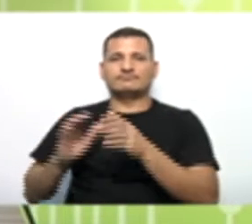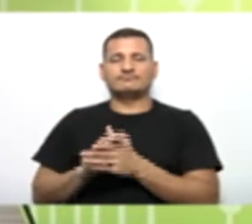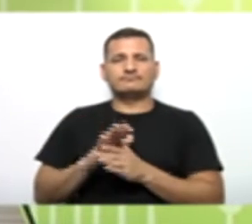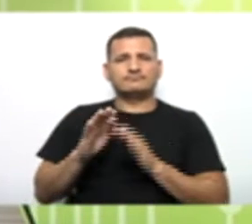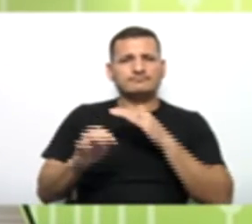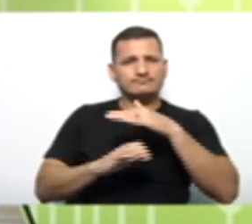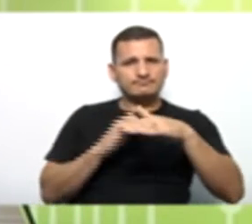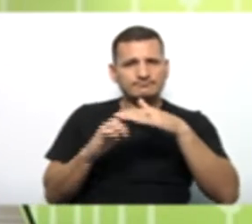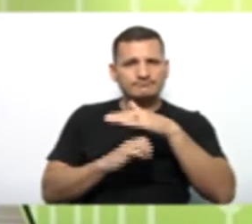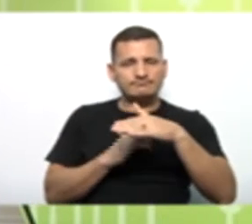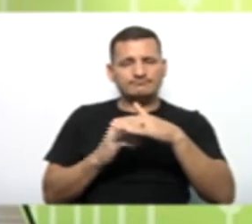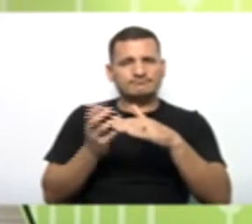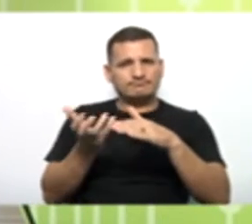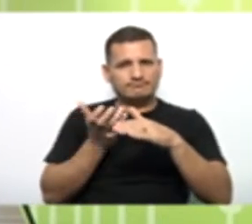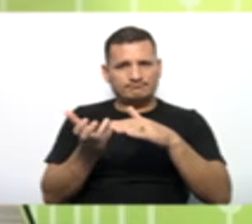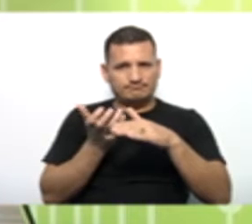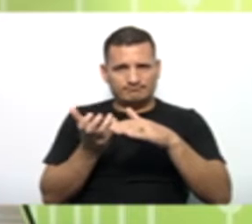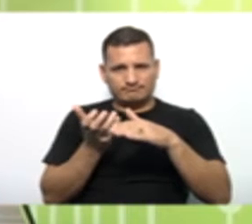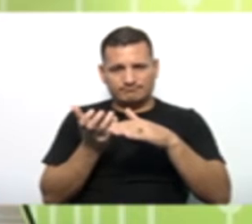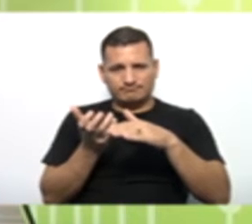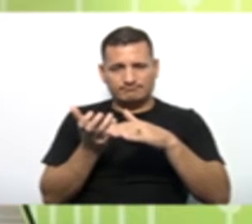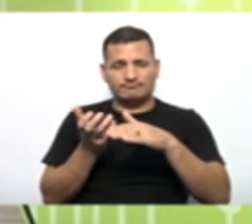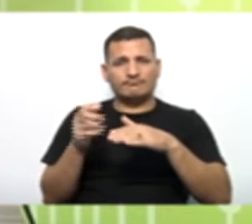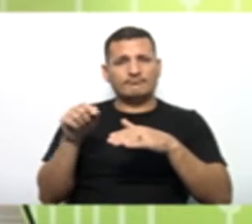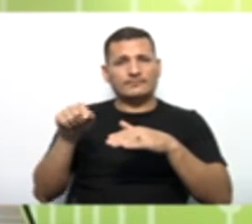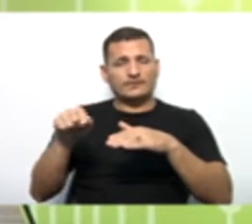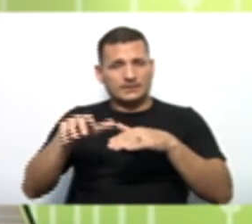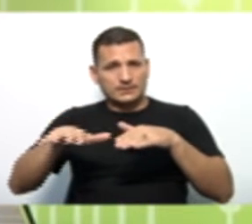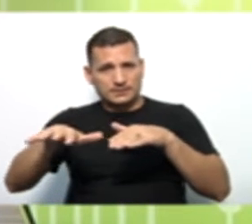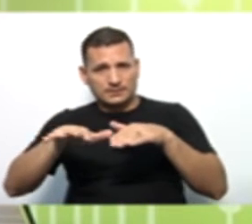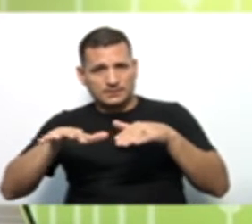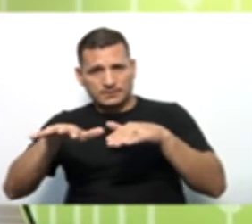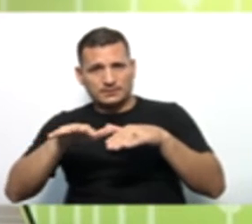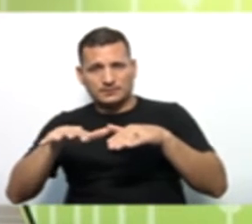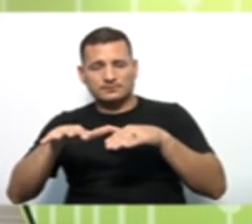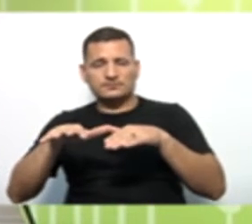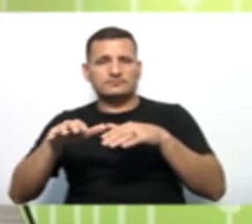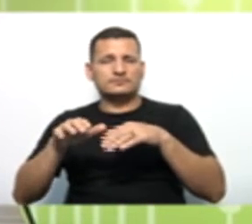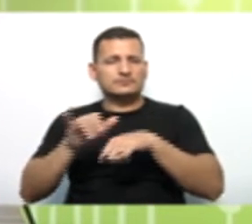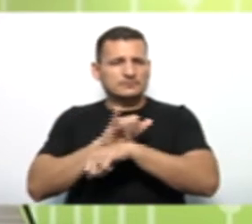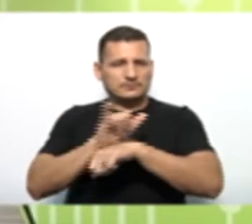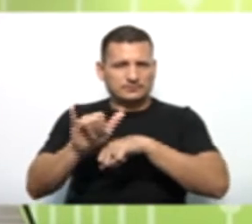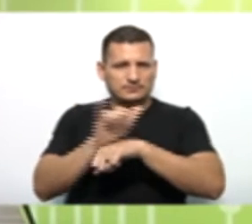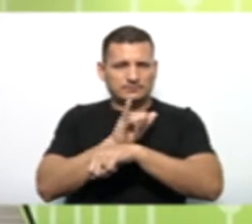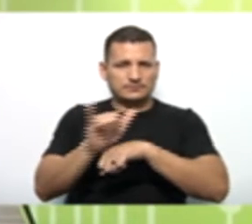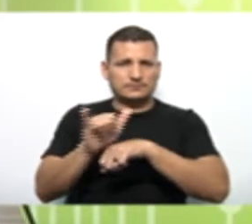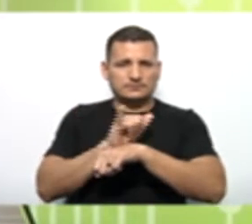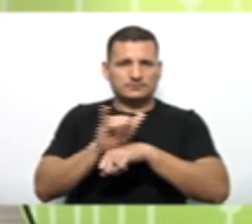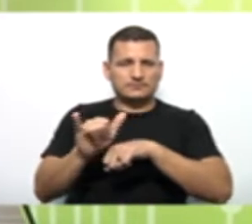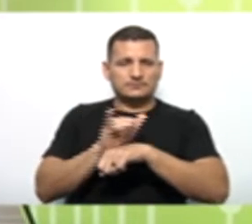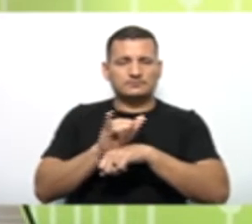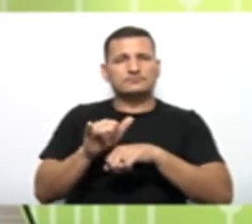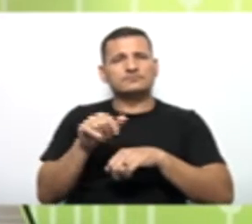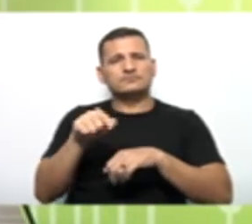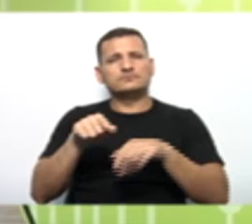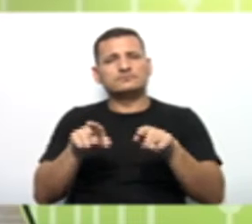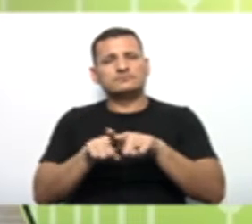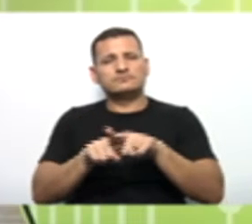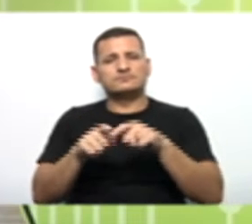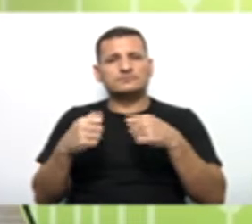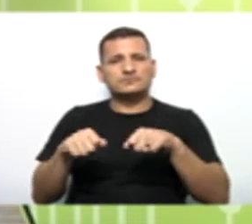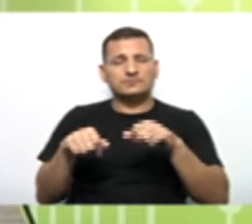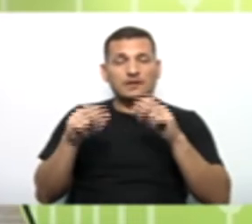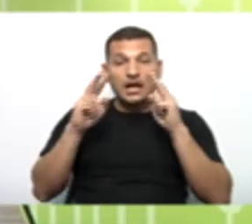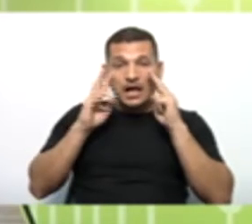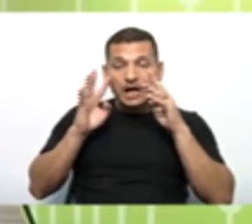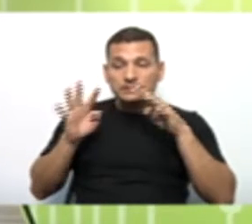se posicionar nesse mercado de gestão ambiental como estratégia, ela busca essa abordagem, ela também deve ter atenção